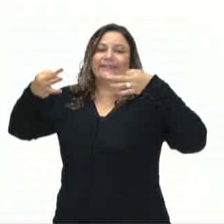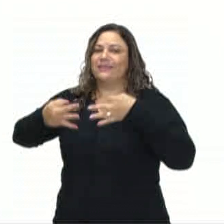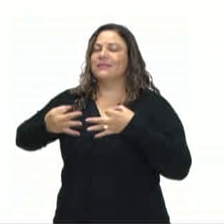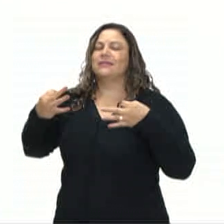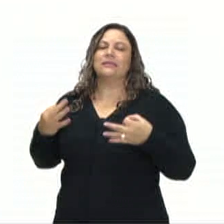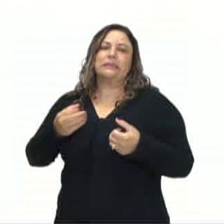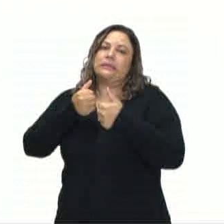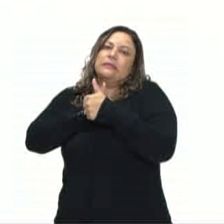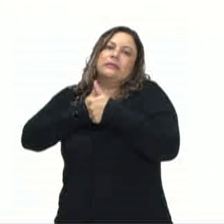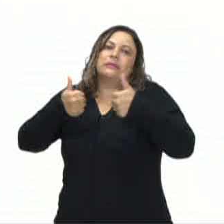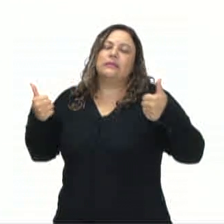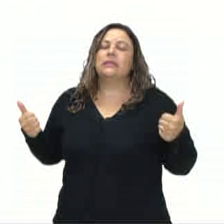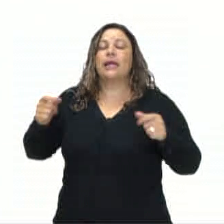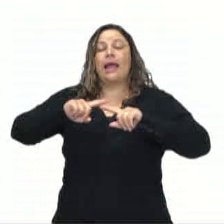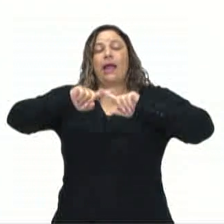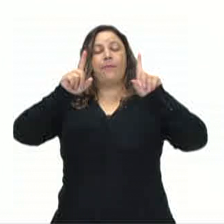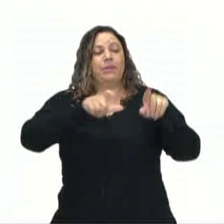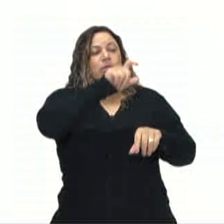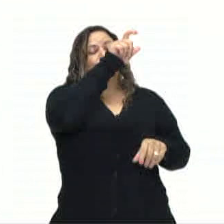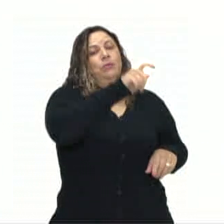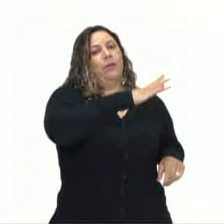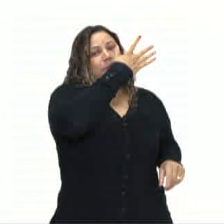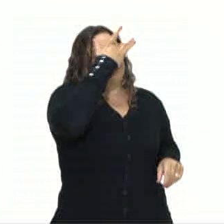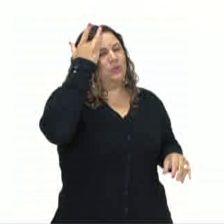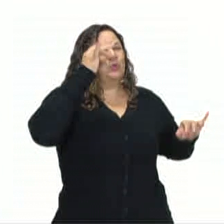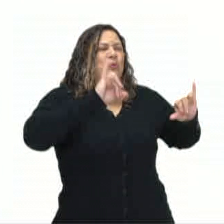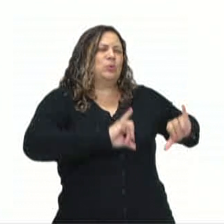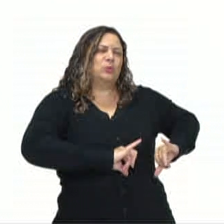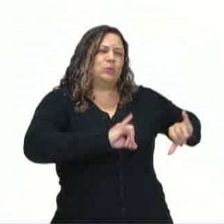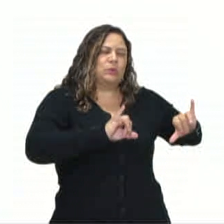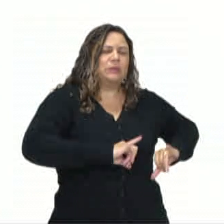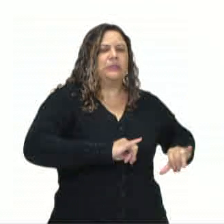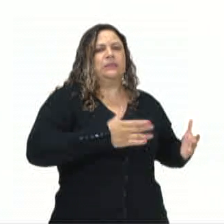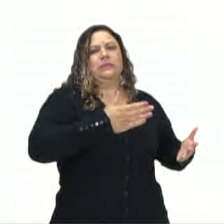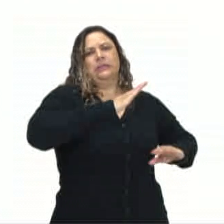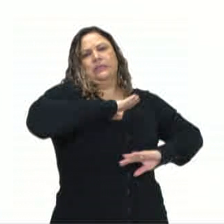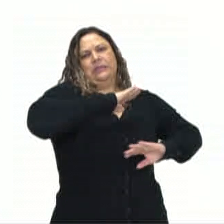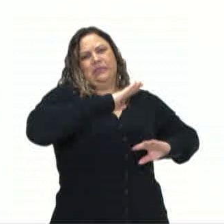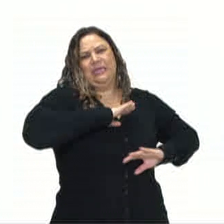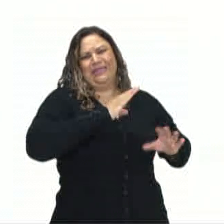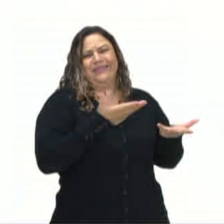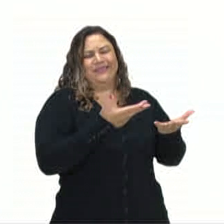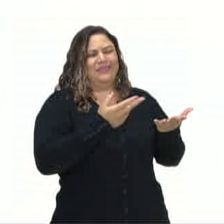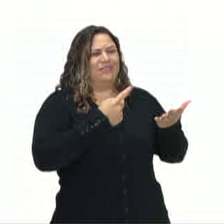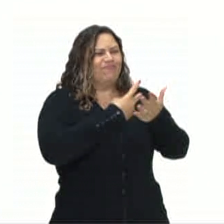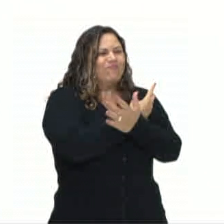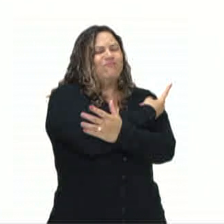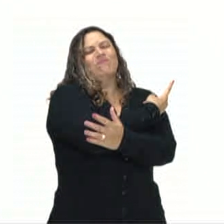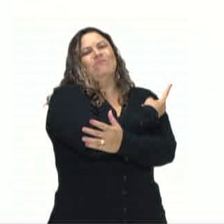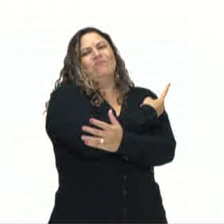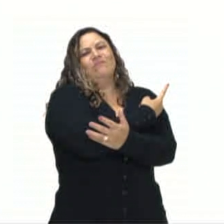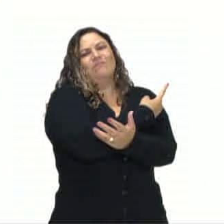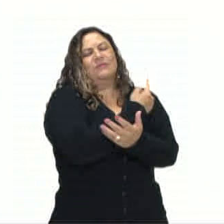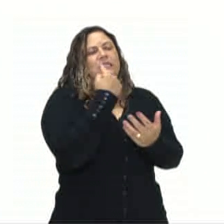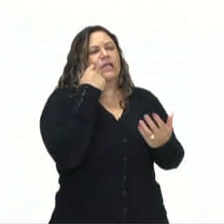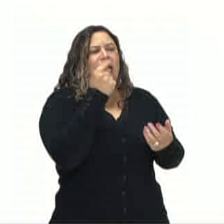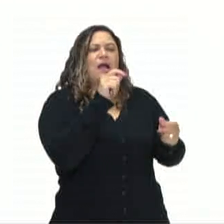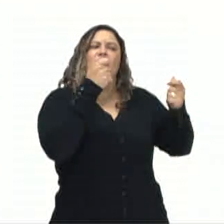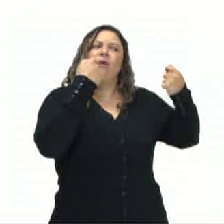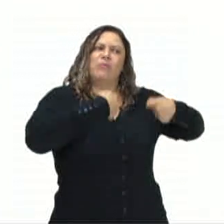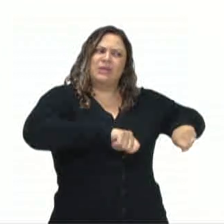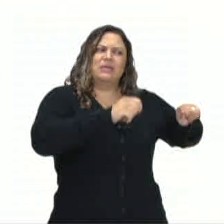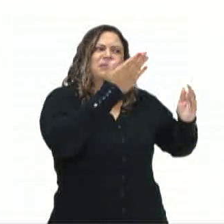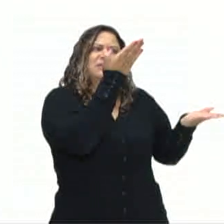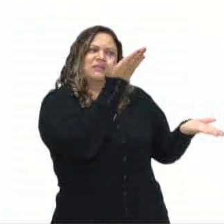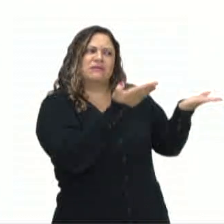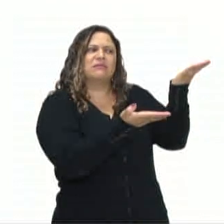mesma forma que, para uma pessoa que sofre uma situação de injustiça extrema, seria virtuoso agir com